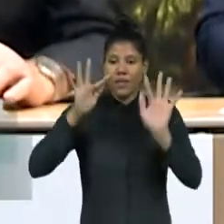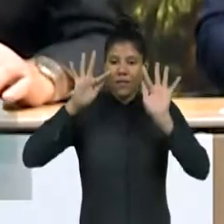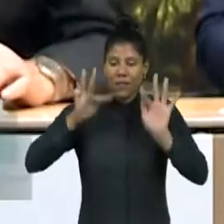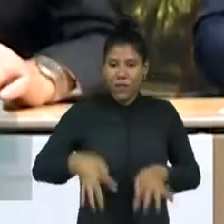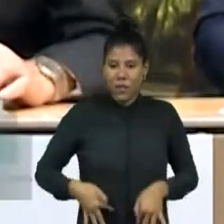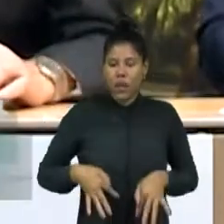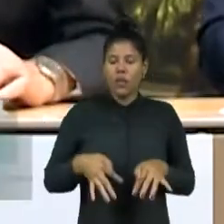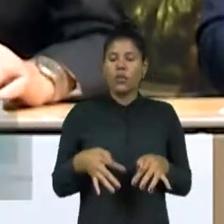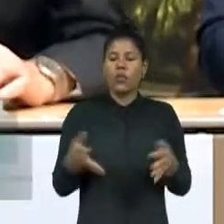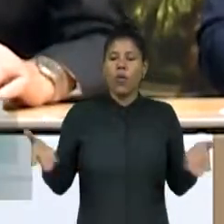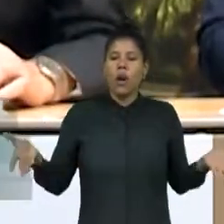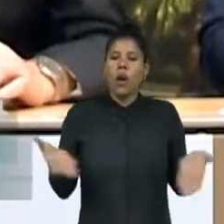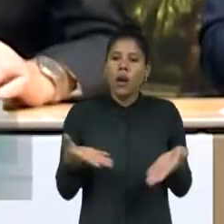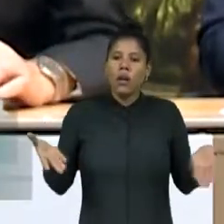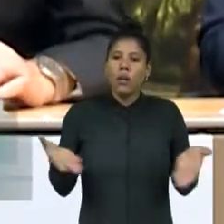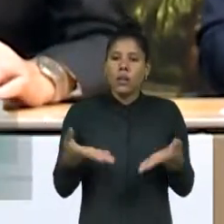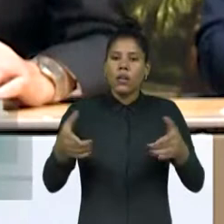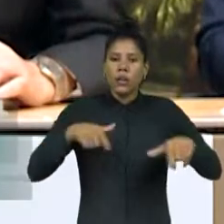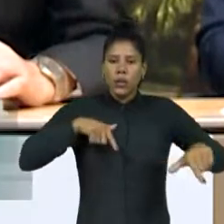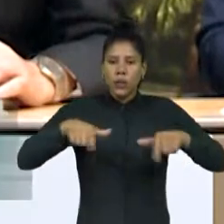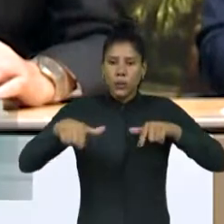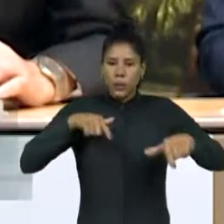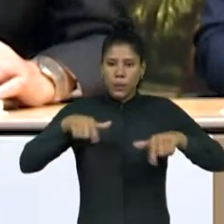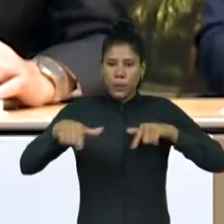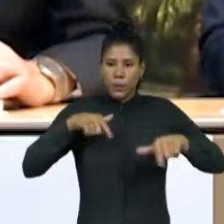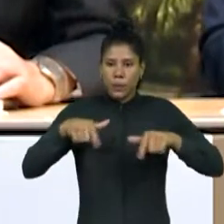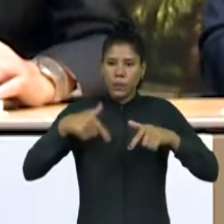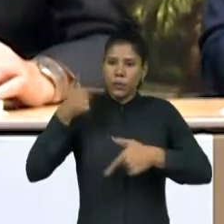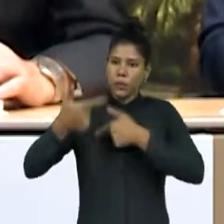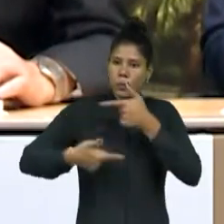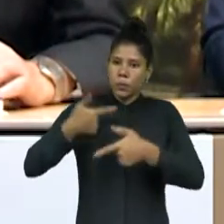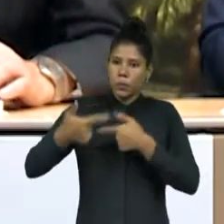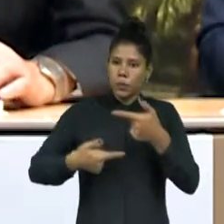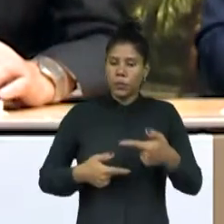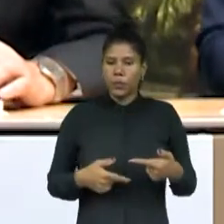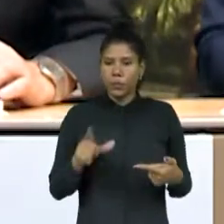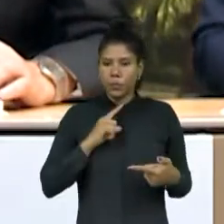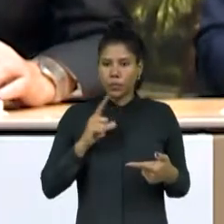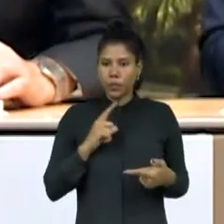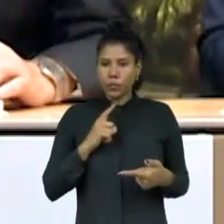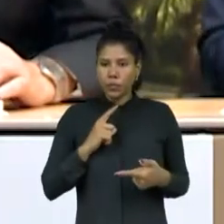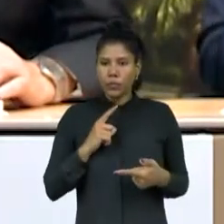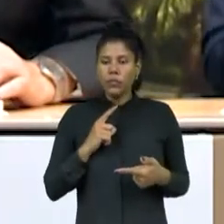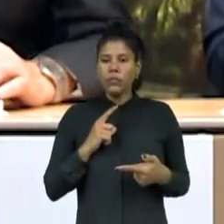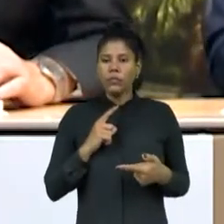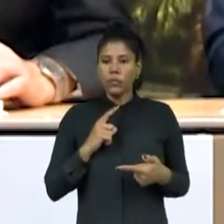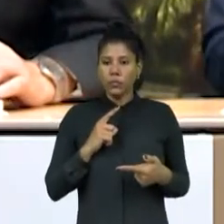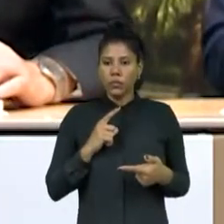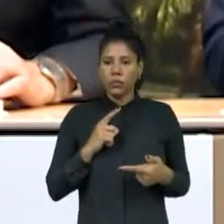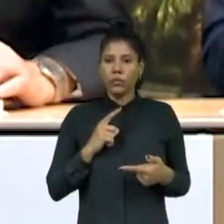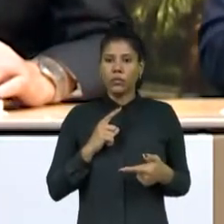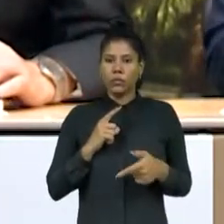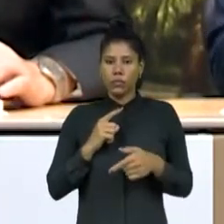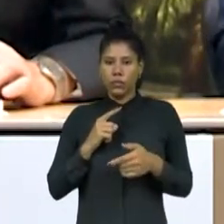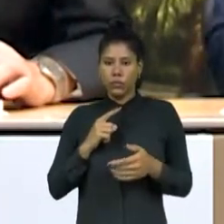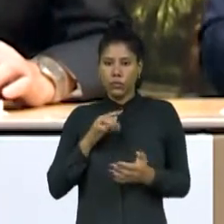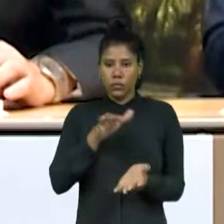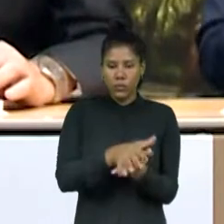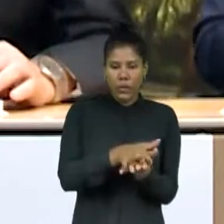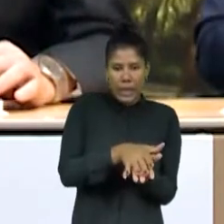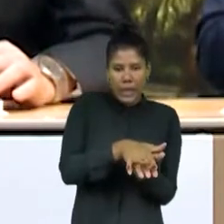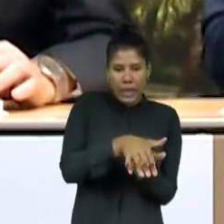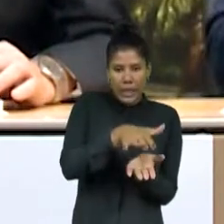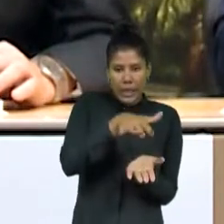trabalhos apresentados pelos 7 sub-relatores, encaminhamos toda essa documentação